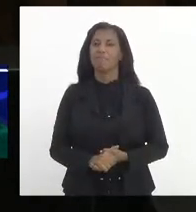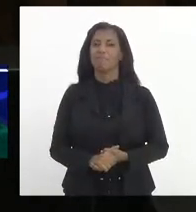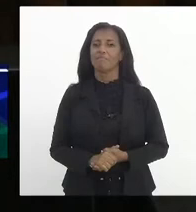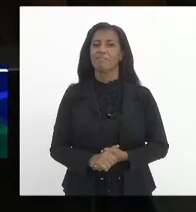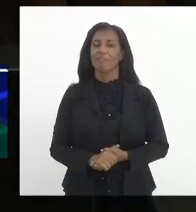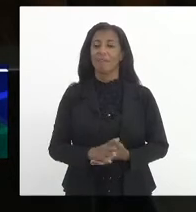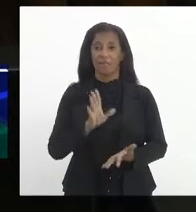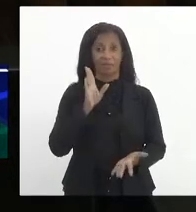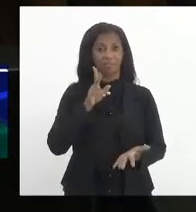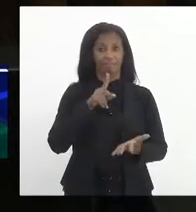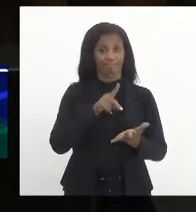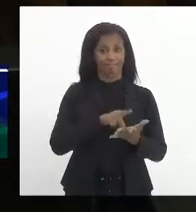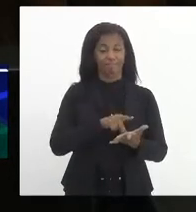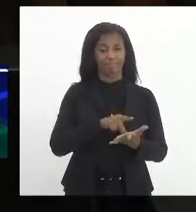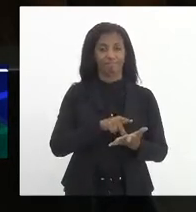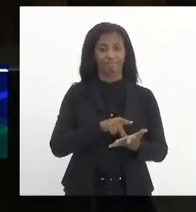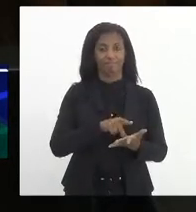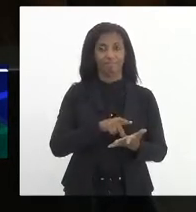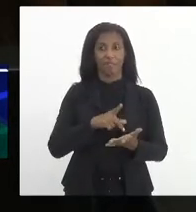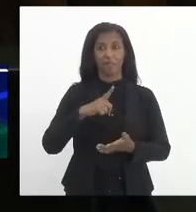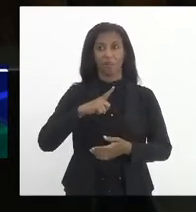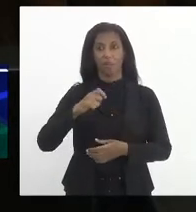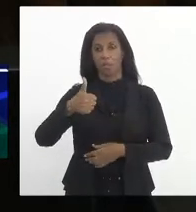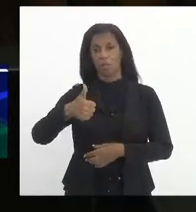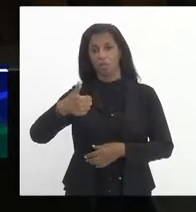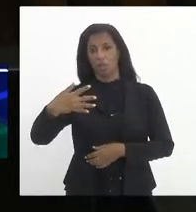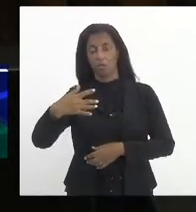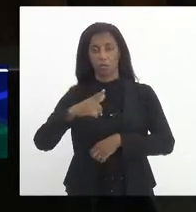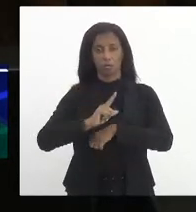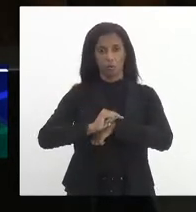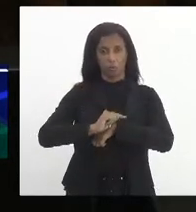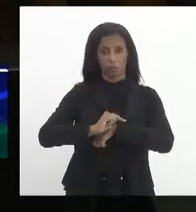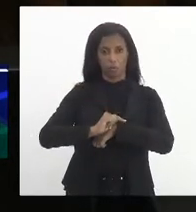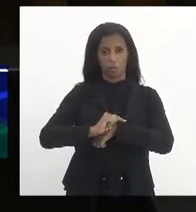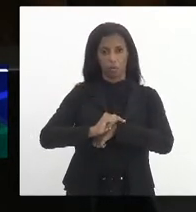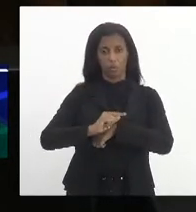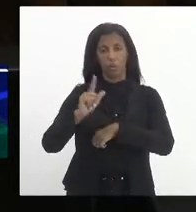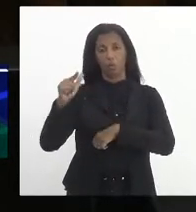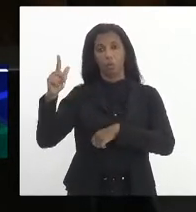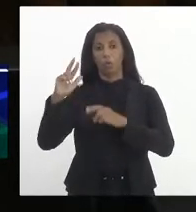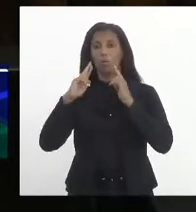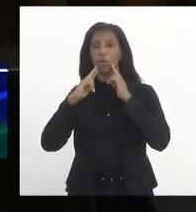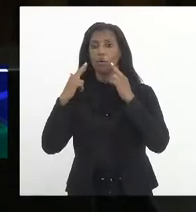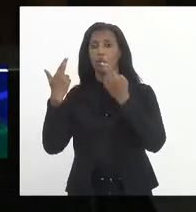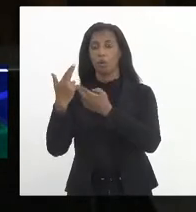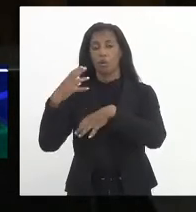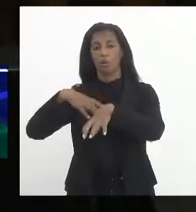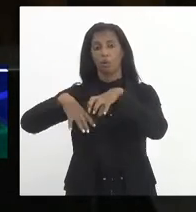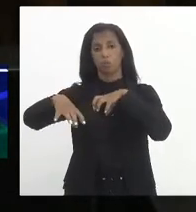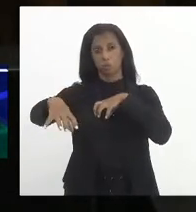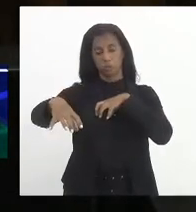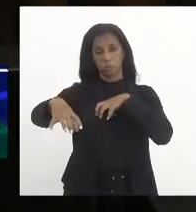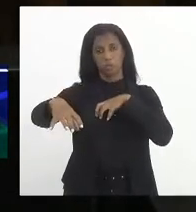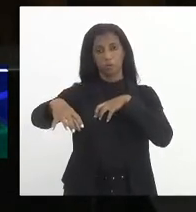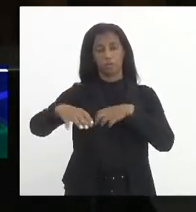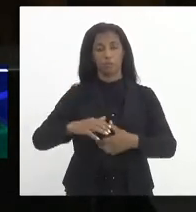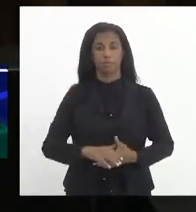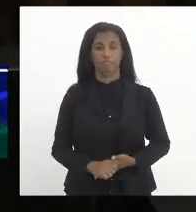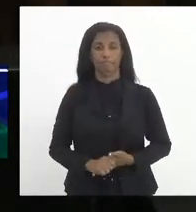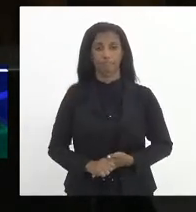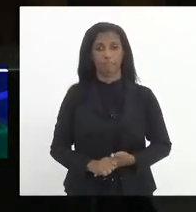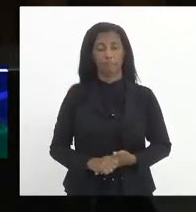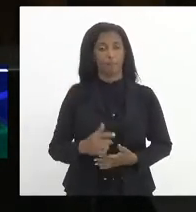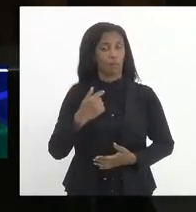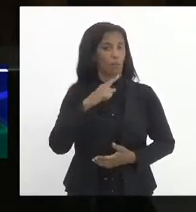registro eu tenho as 14horas que participaram de uma reunião é um remota não